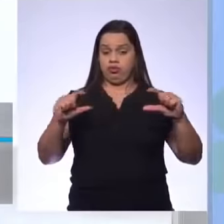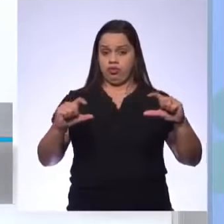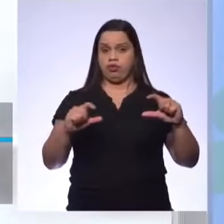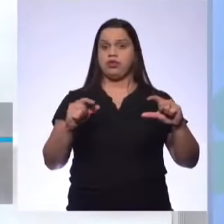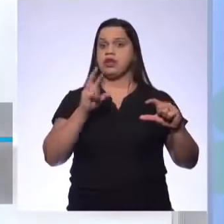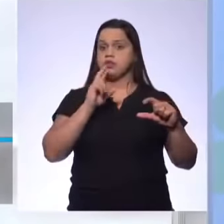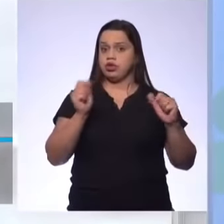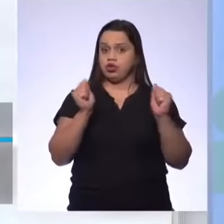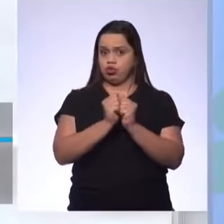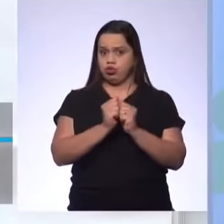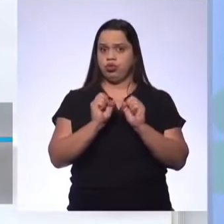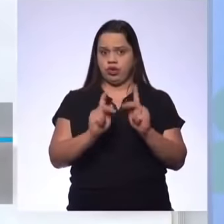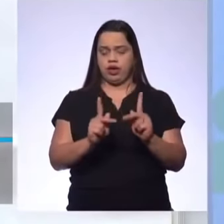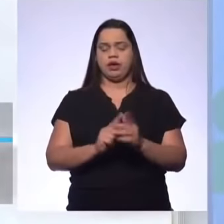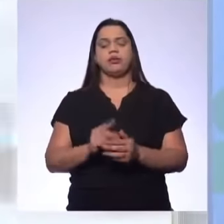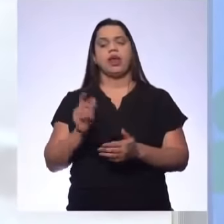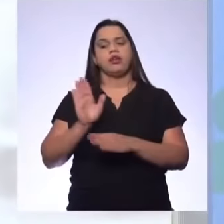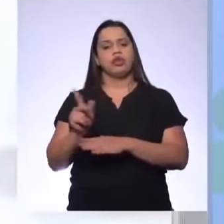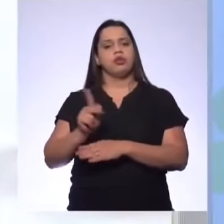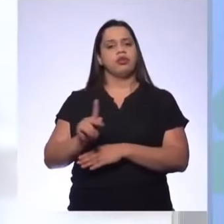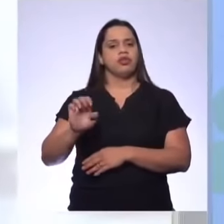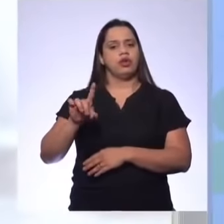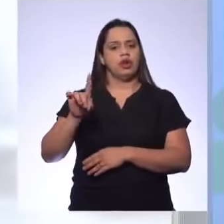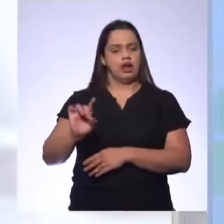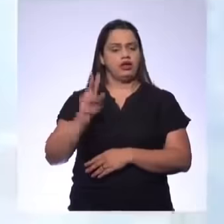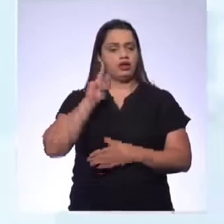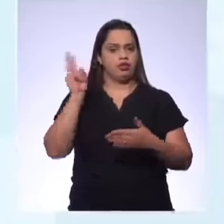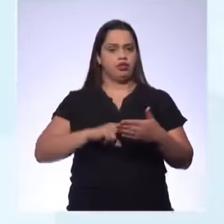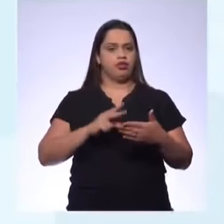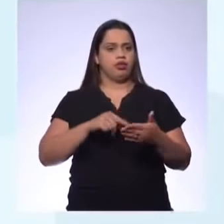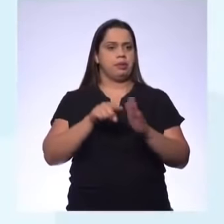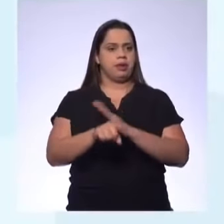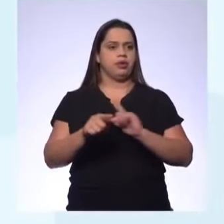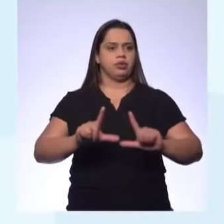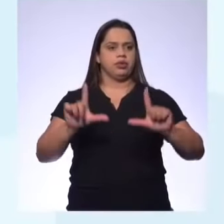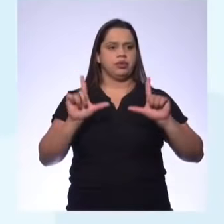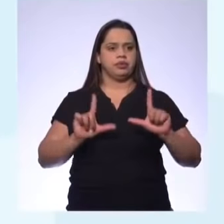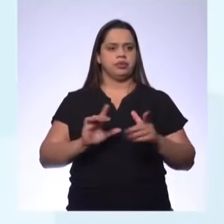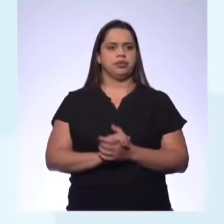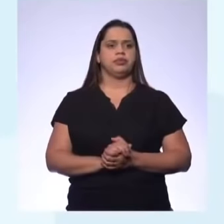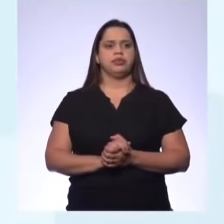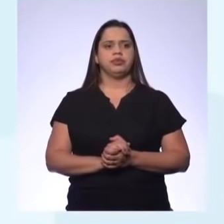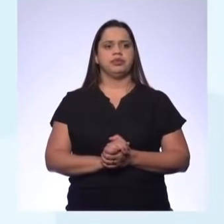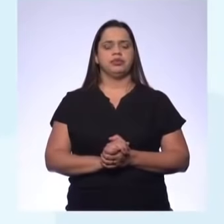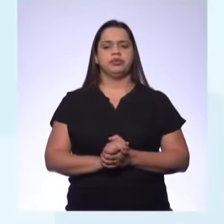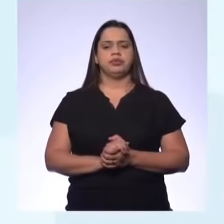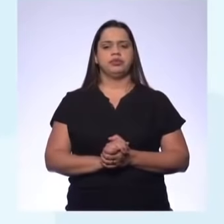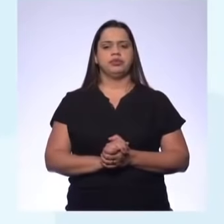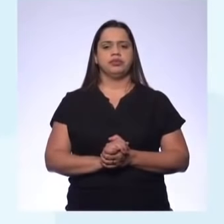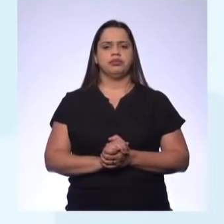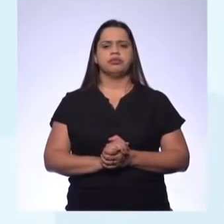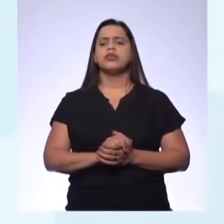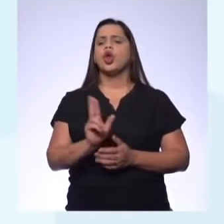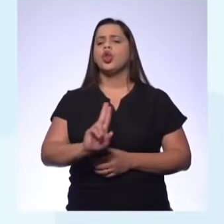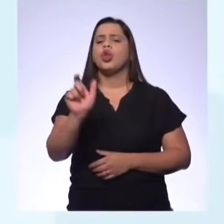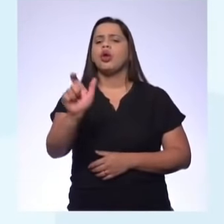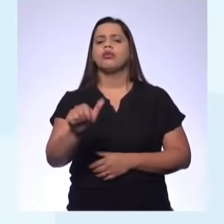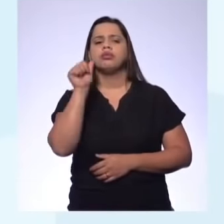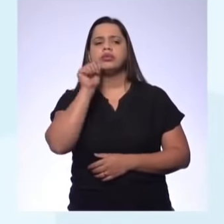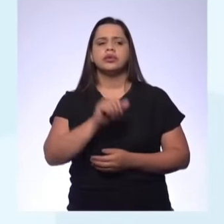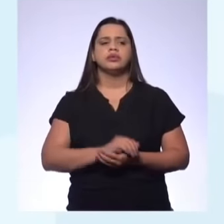ajudar o Edson Então vou ler as perguntas tá bom você pode colocar para mim what's your name qual o nome dela